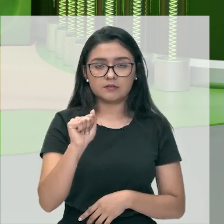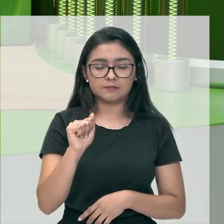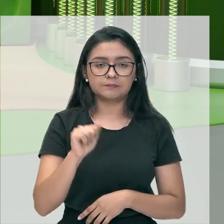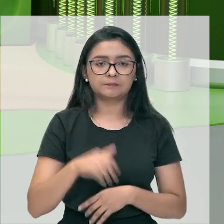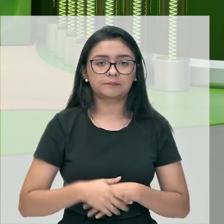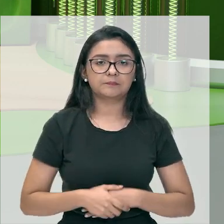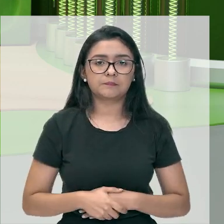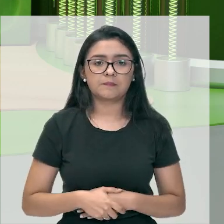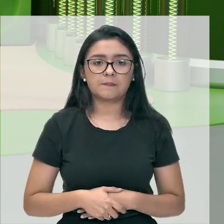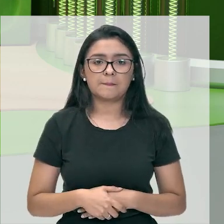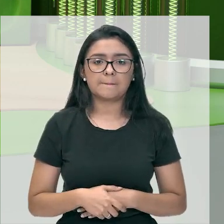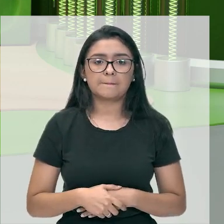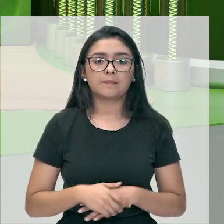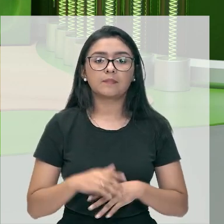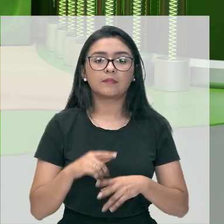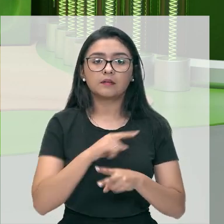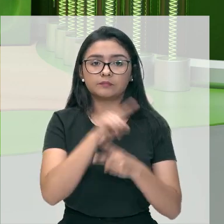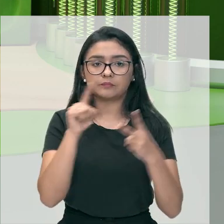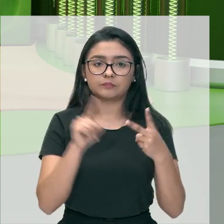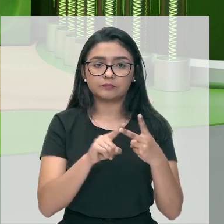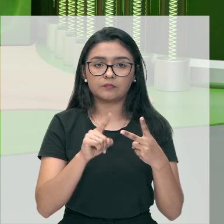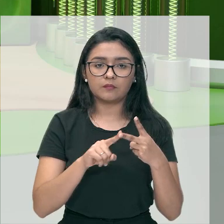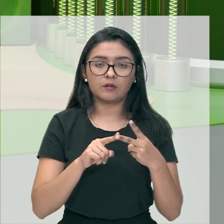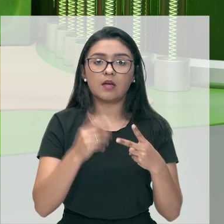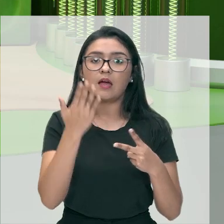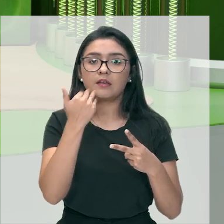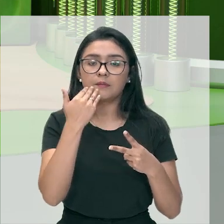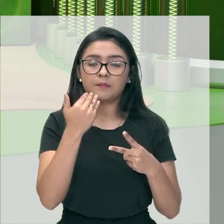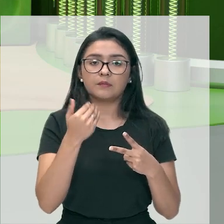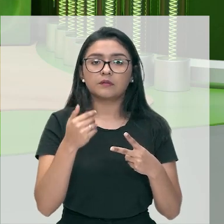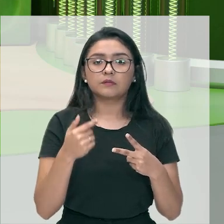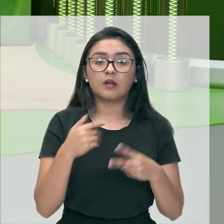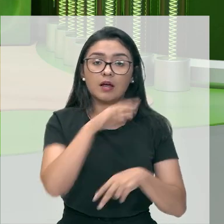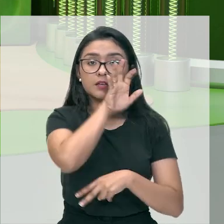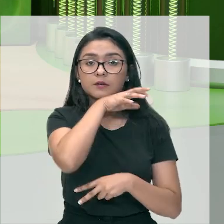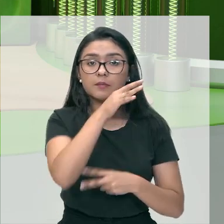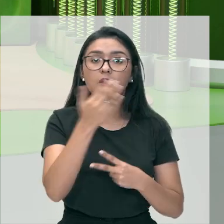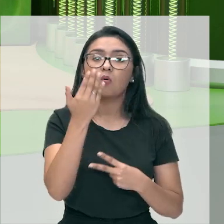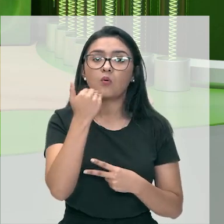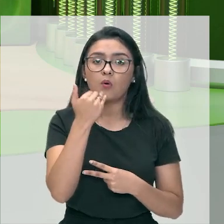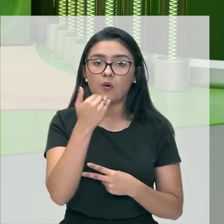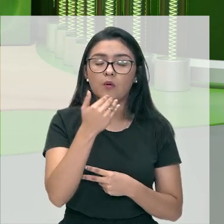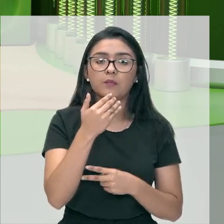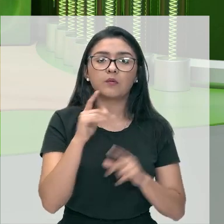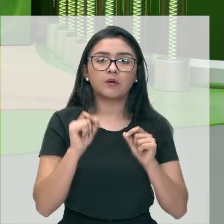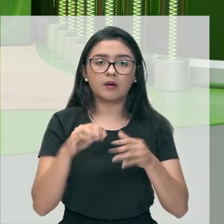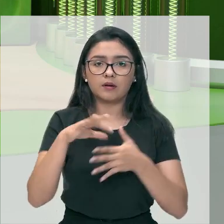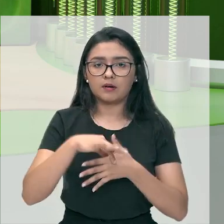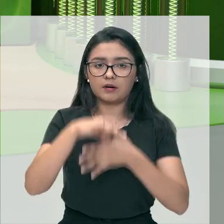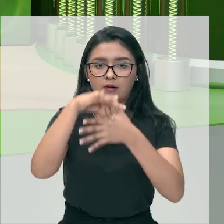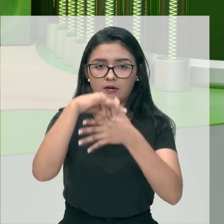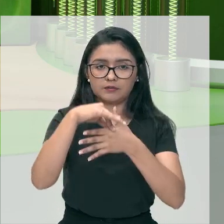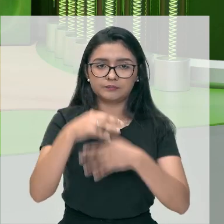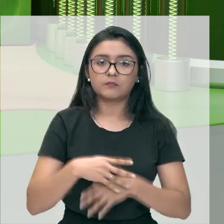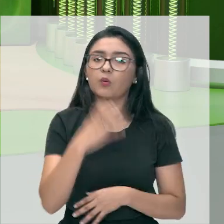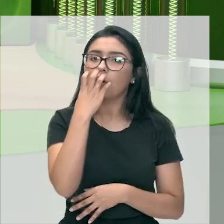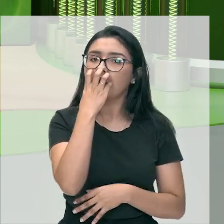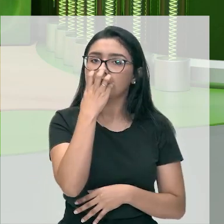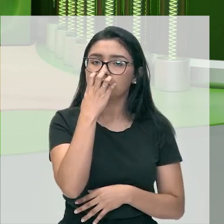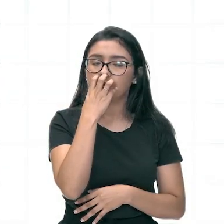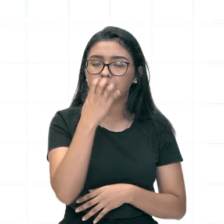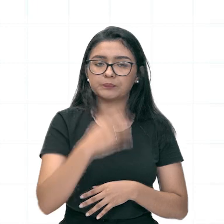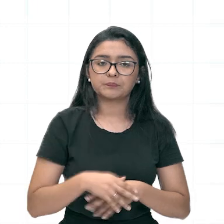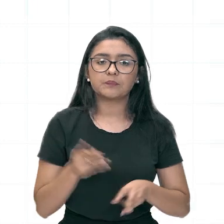ali na sua dieta. Temos os carnívoros, olha só, nós temos agora aqui a imagem de um cão, né, um cão doméstico, e você está